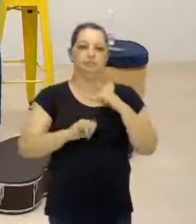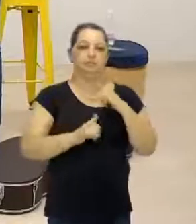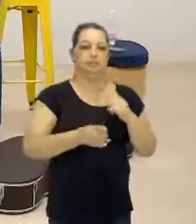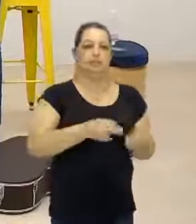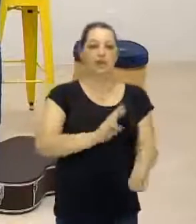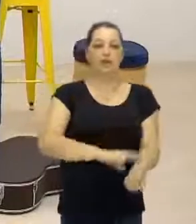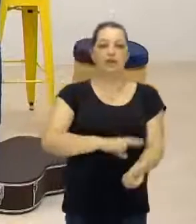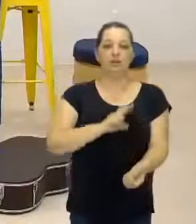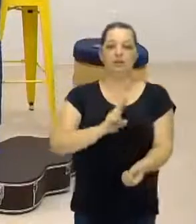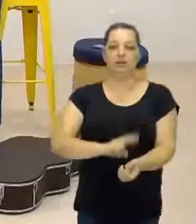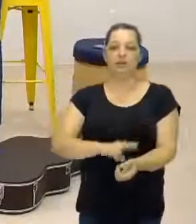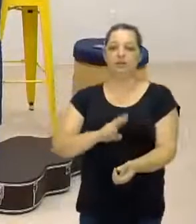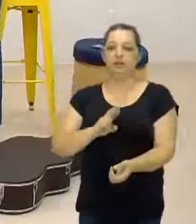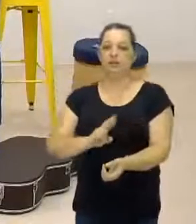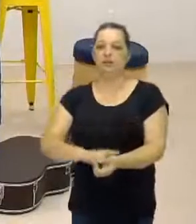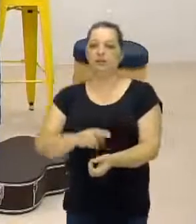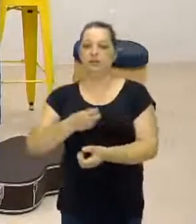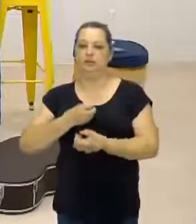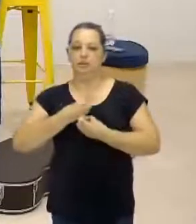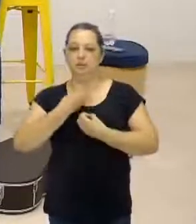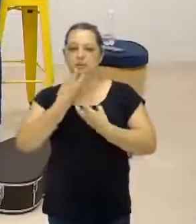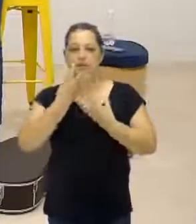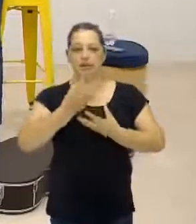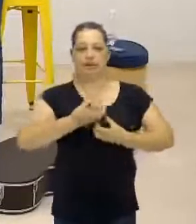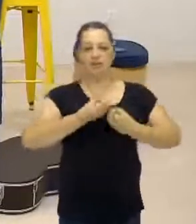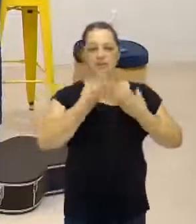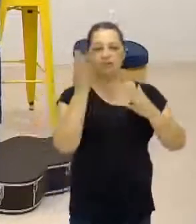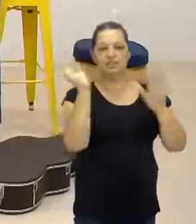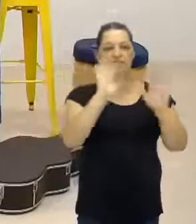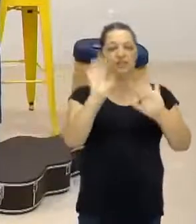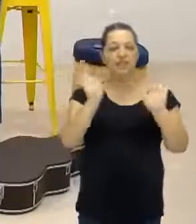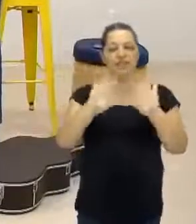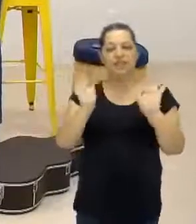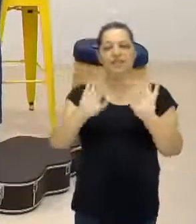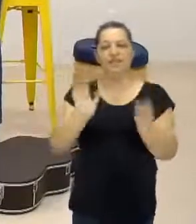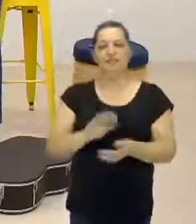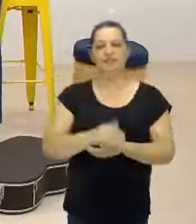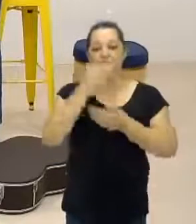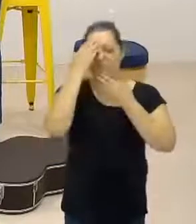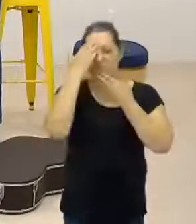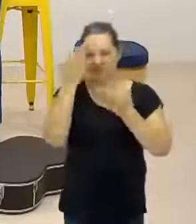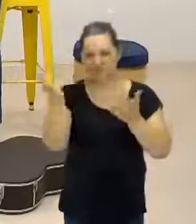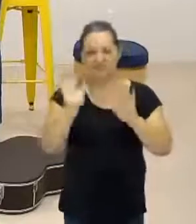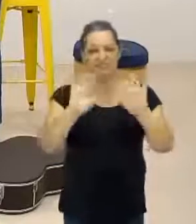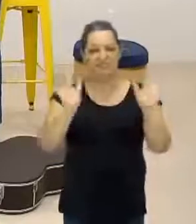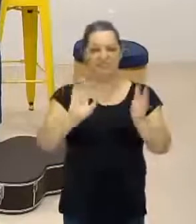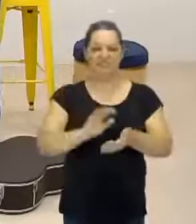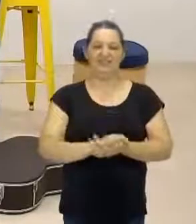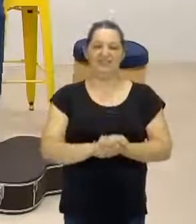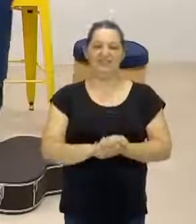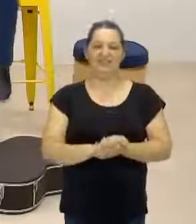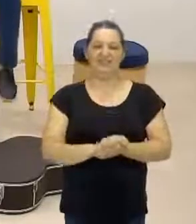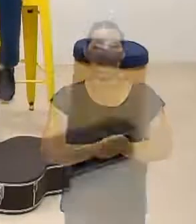ritmo e poesia. Tchau, pessoal. Valeu, obrigado, hein? É nóis.